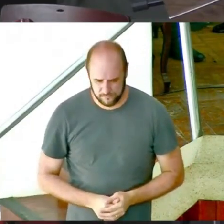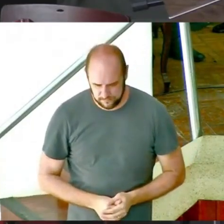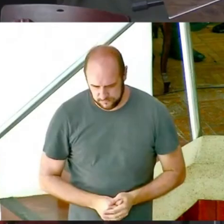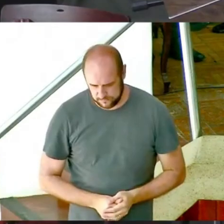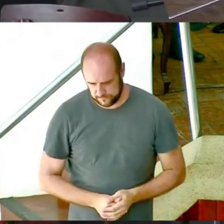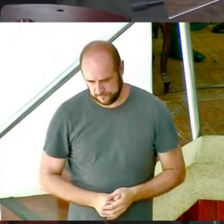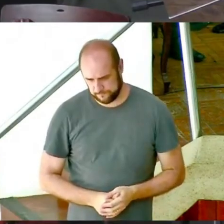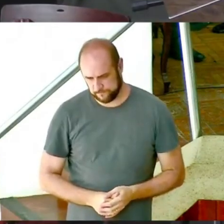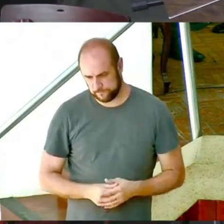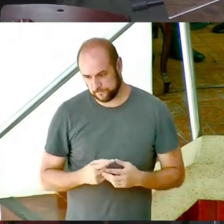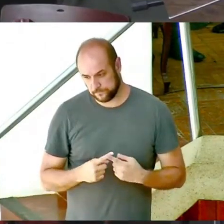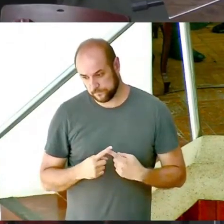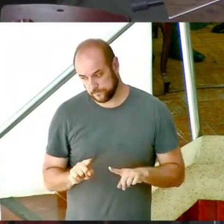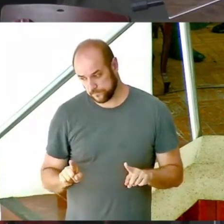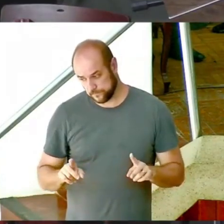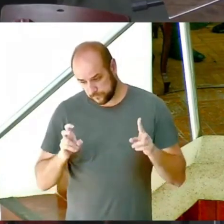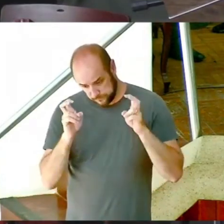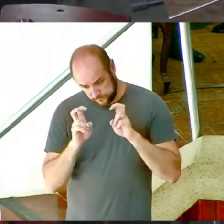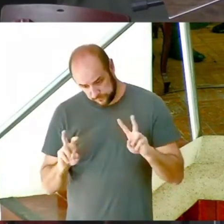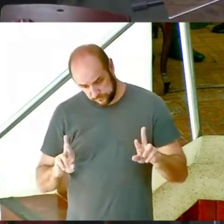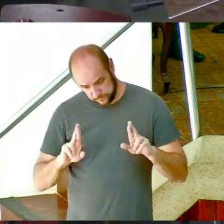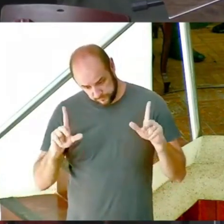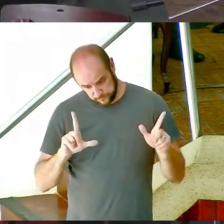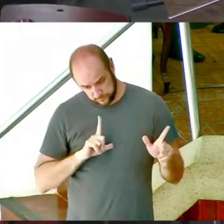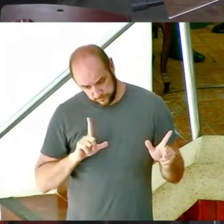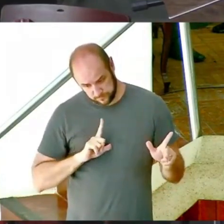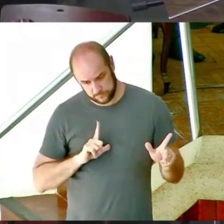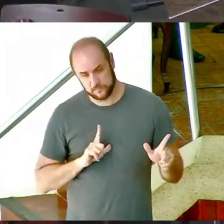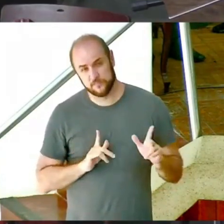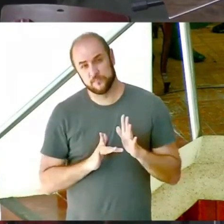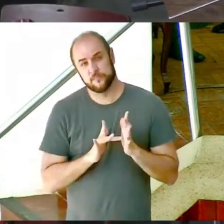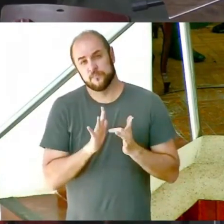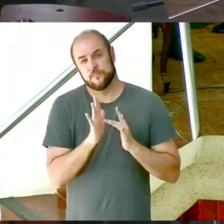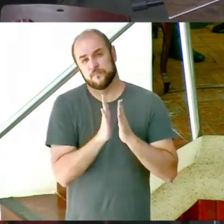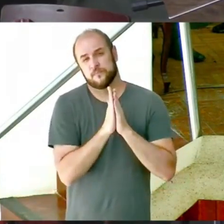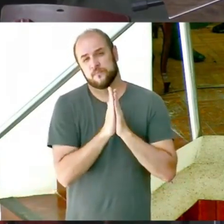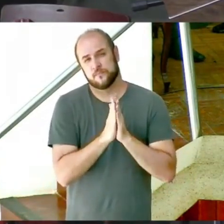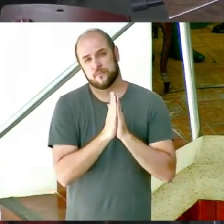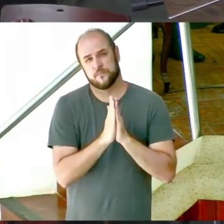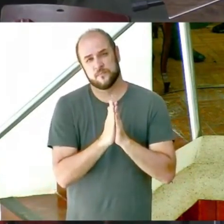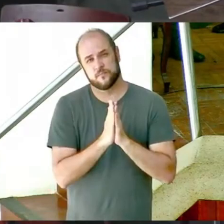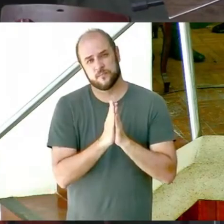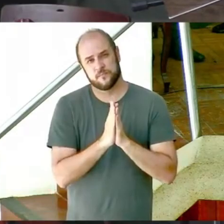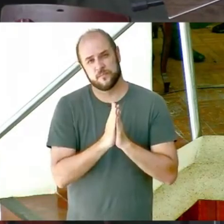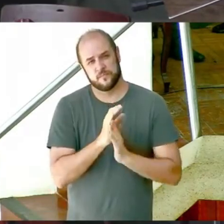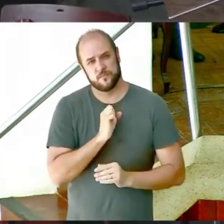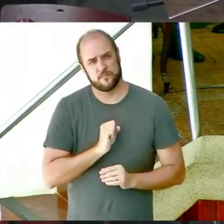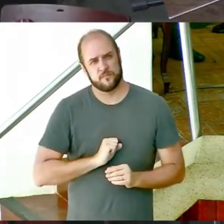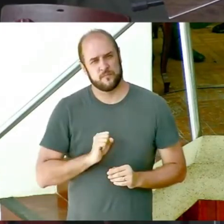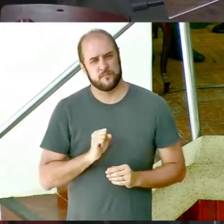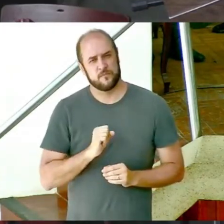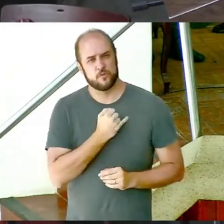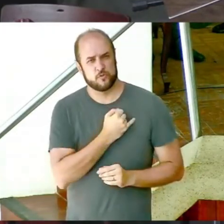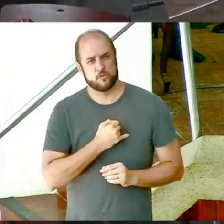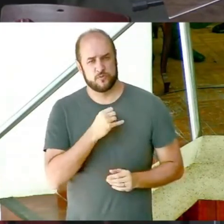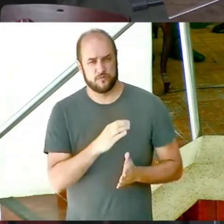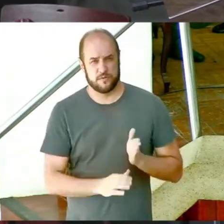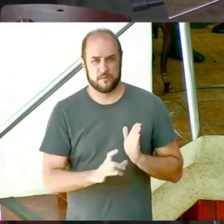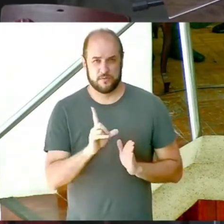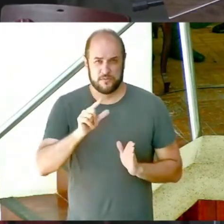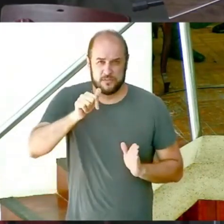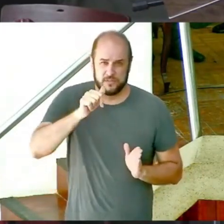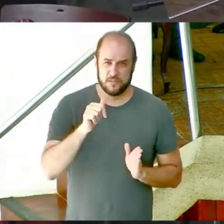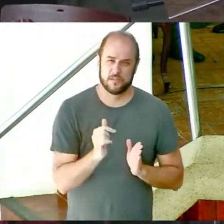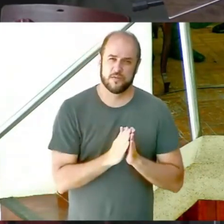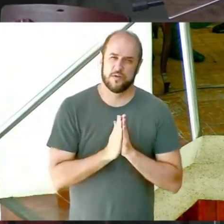Mas existe um outro aspecto disso. Cristo, na oração sacerdotal, em João capítulo 17, ora não